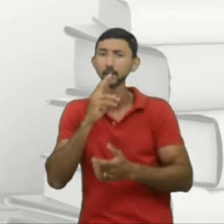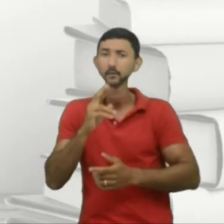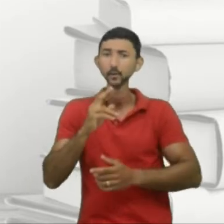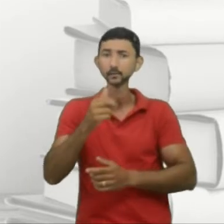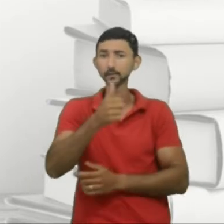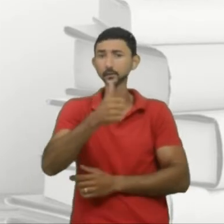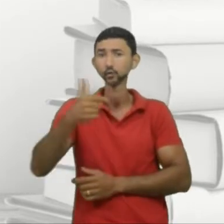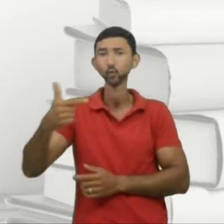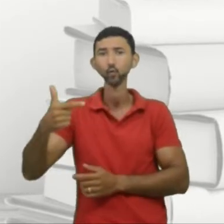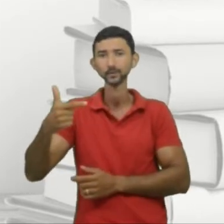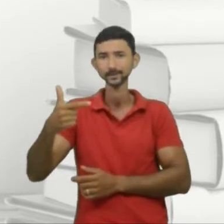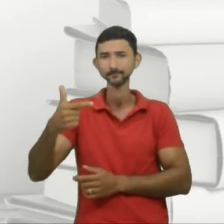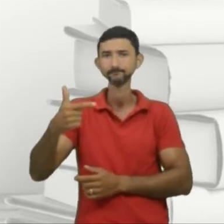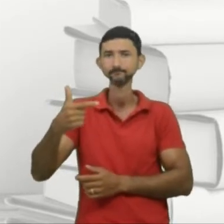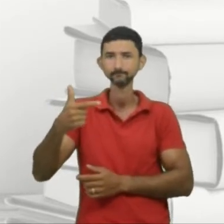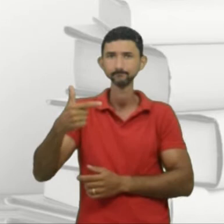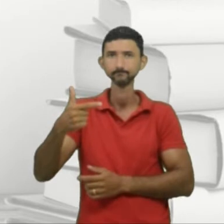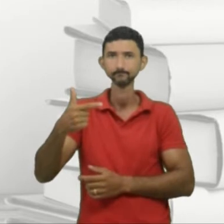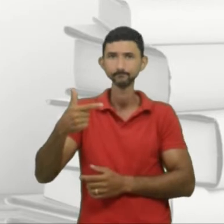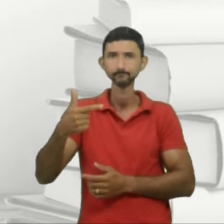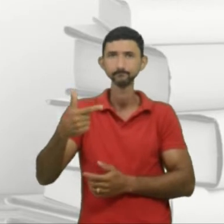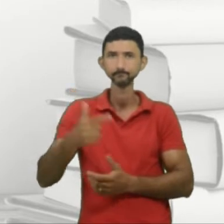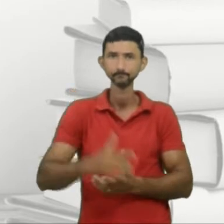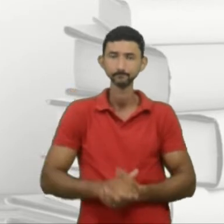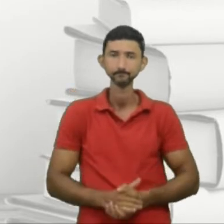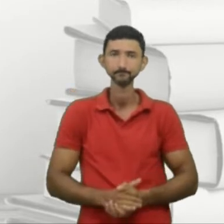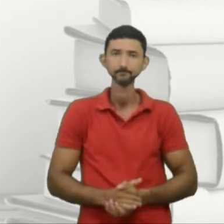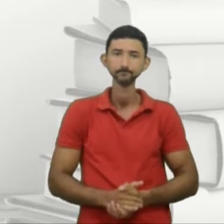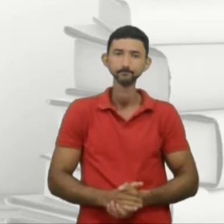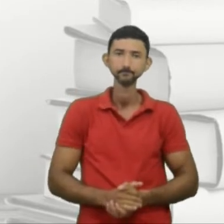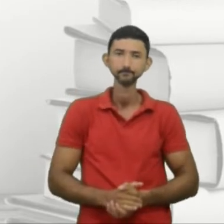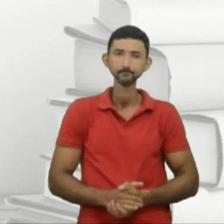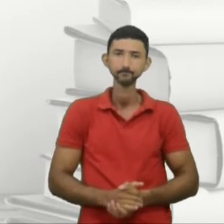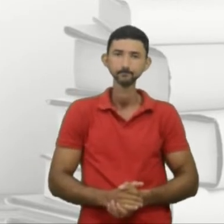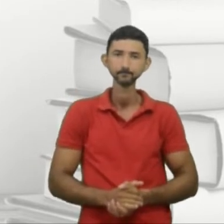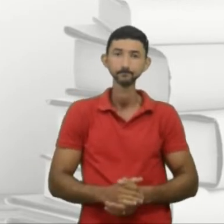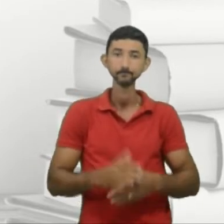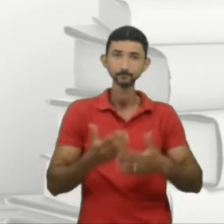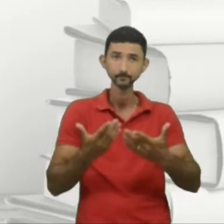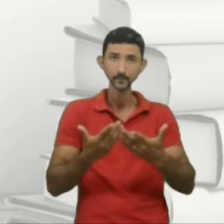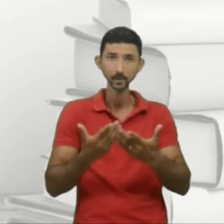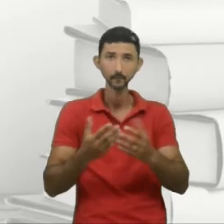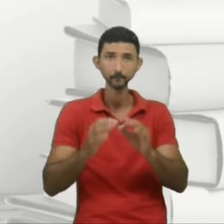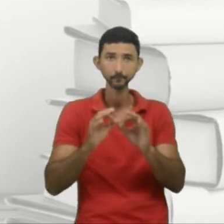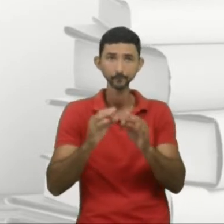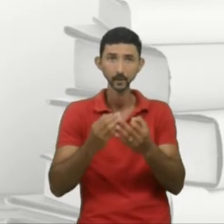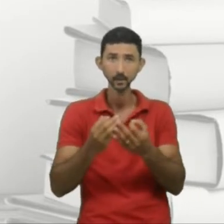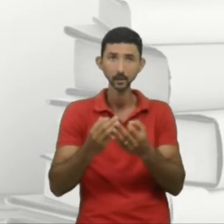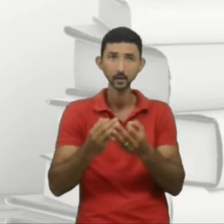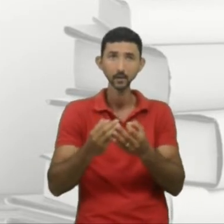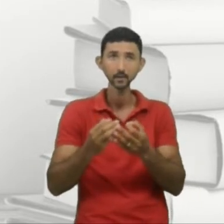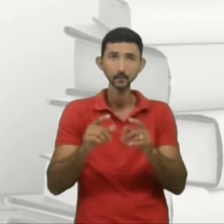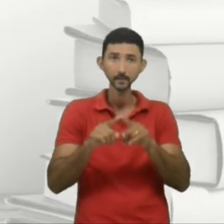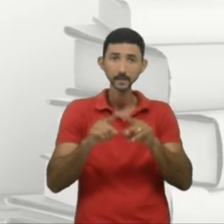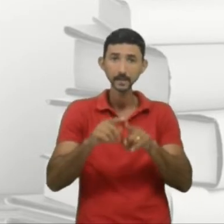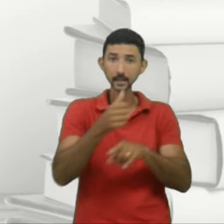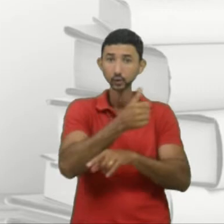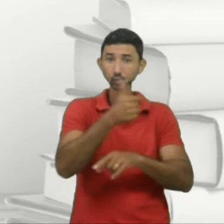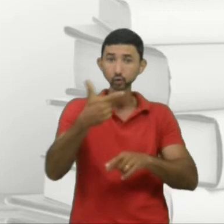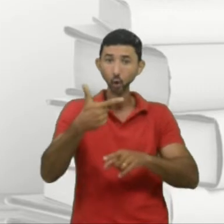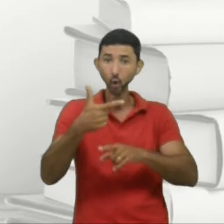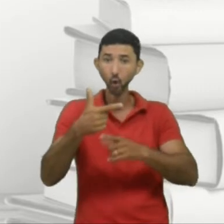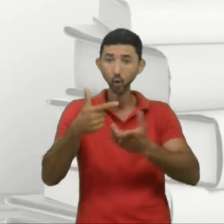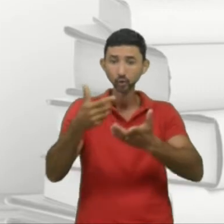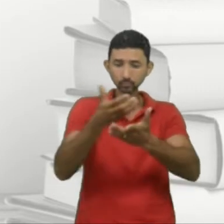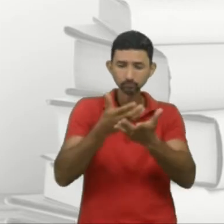de 12 possibilidades, certo? Então, assim, temos 12 maneiras